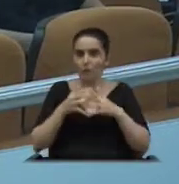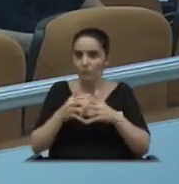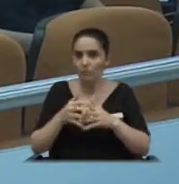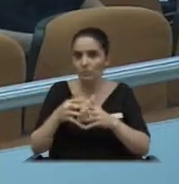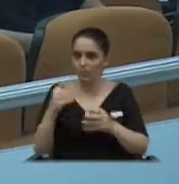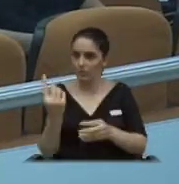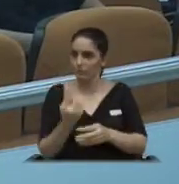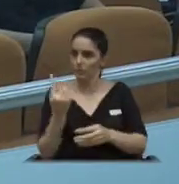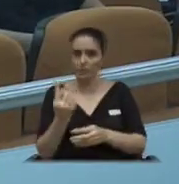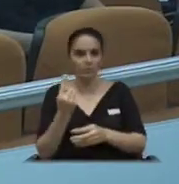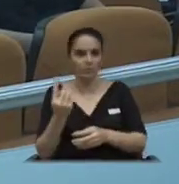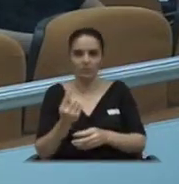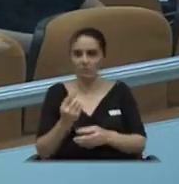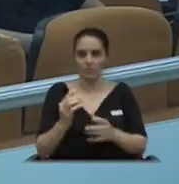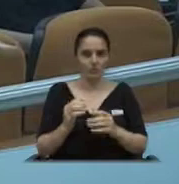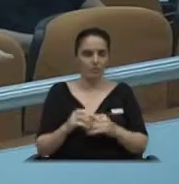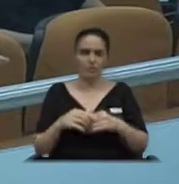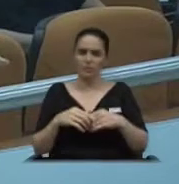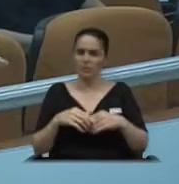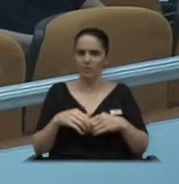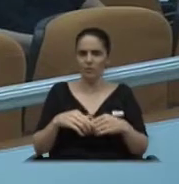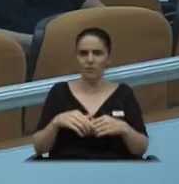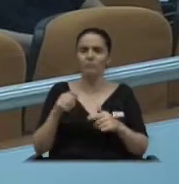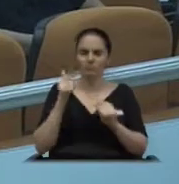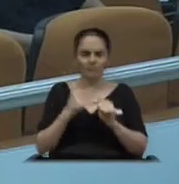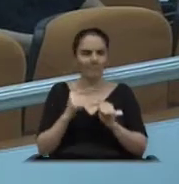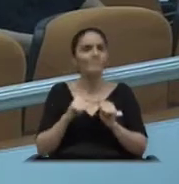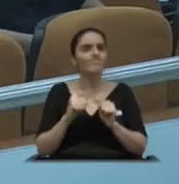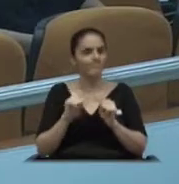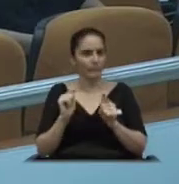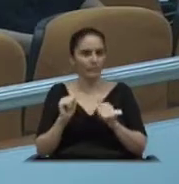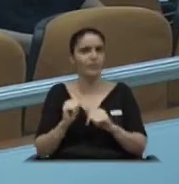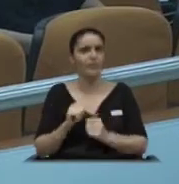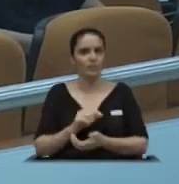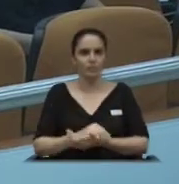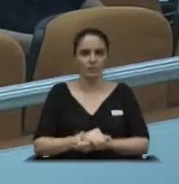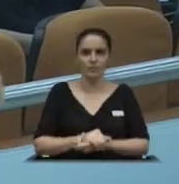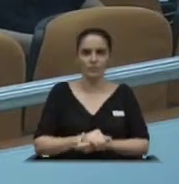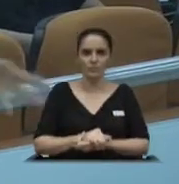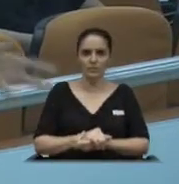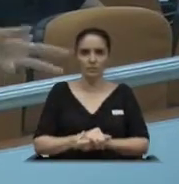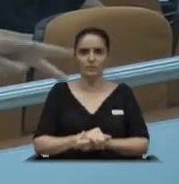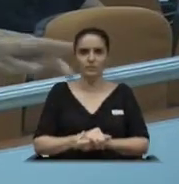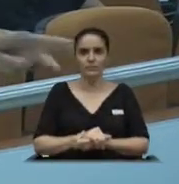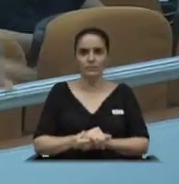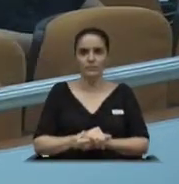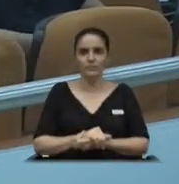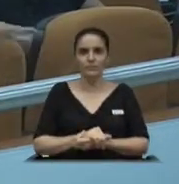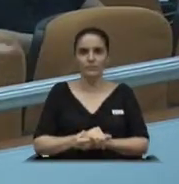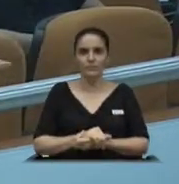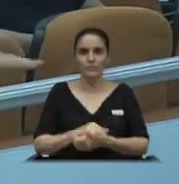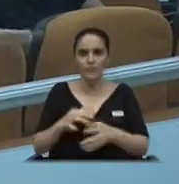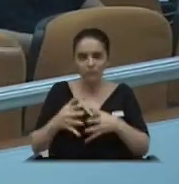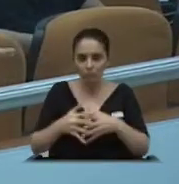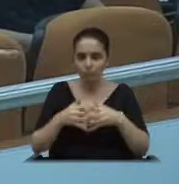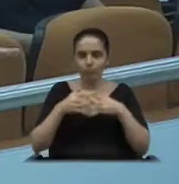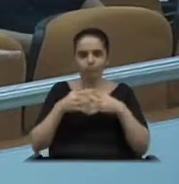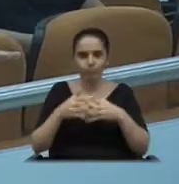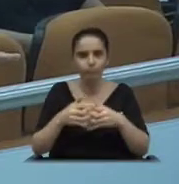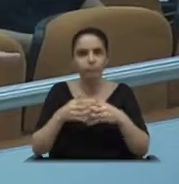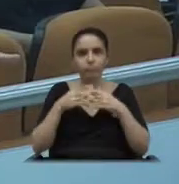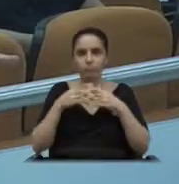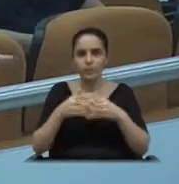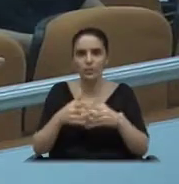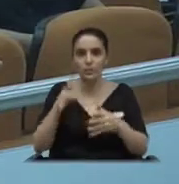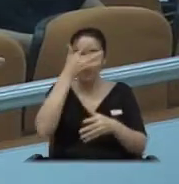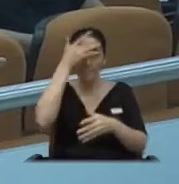sozinho, ele dá crise, ele dá um monte de trabalho. Sim. E aconteceu isso, mesmo a criança dando crise, a pessoa não